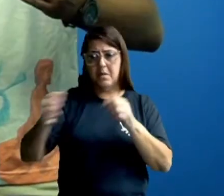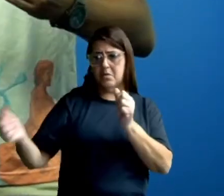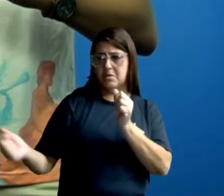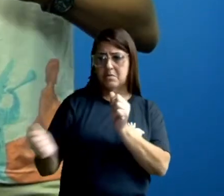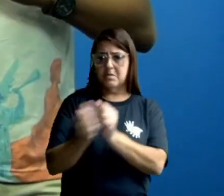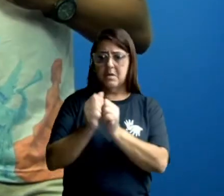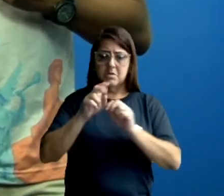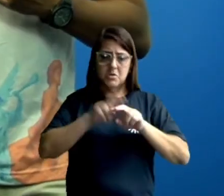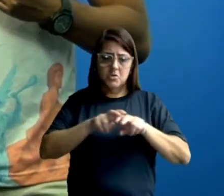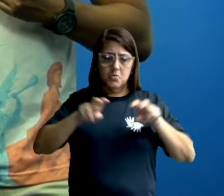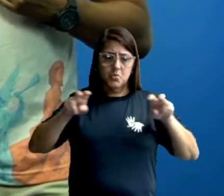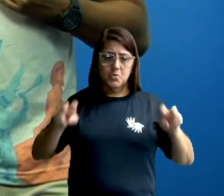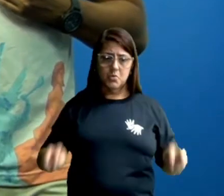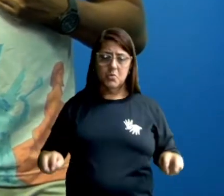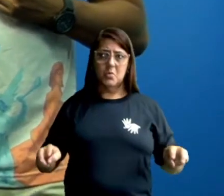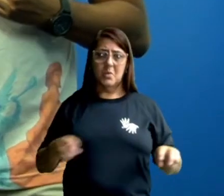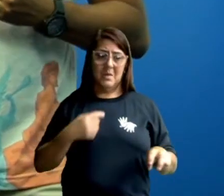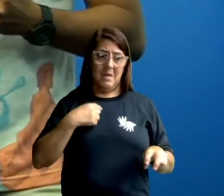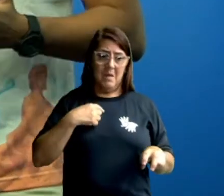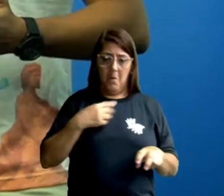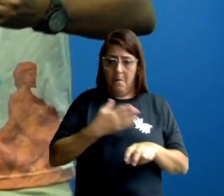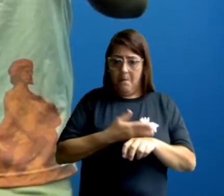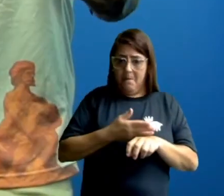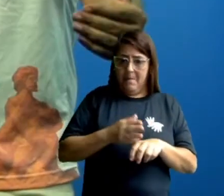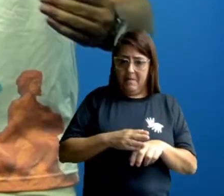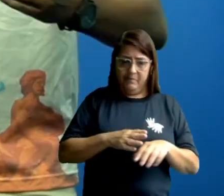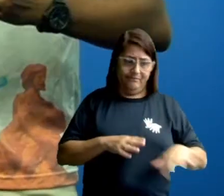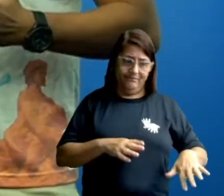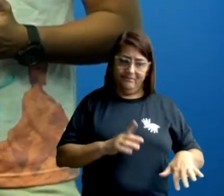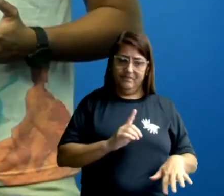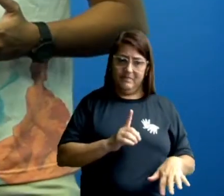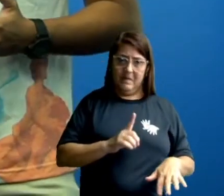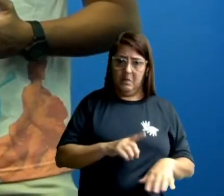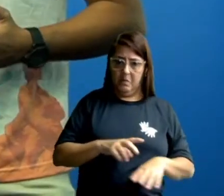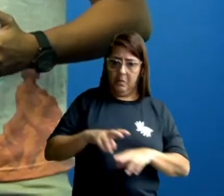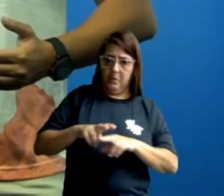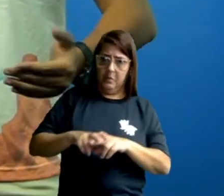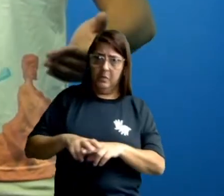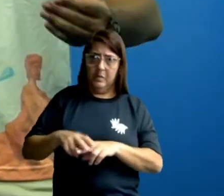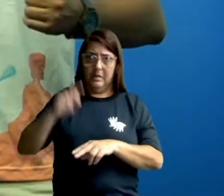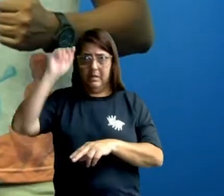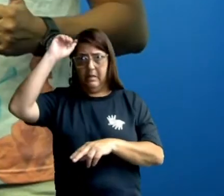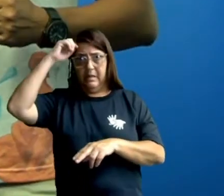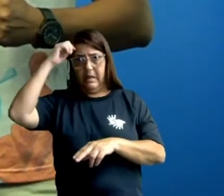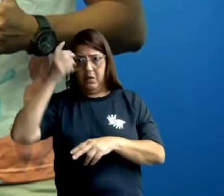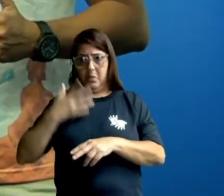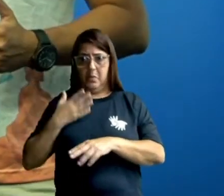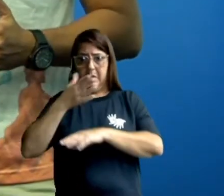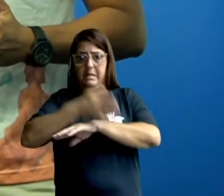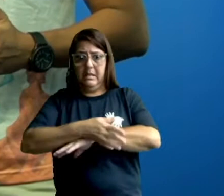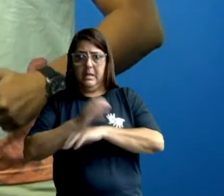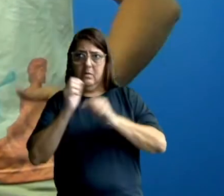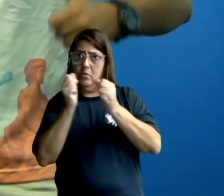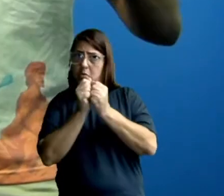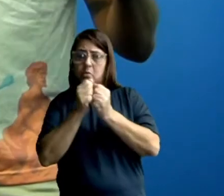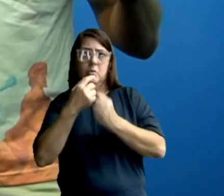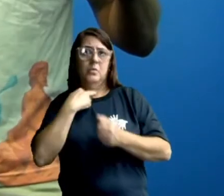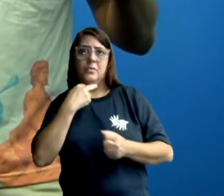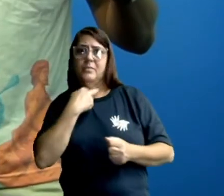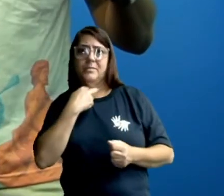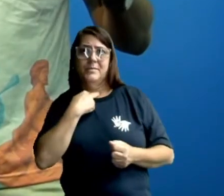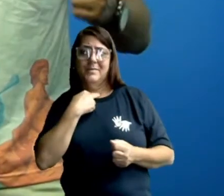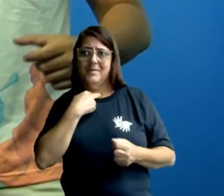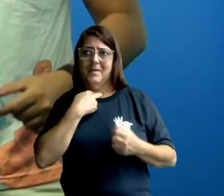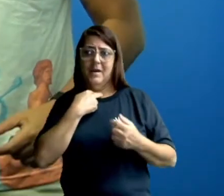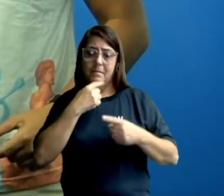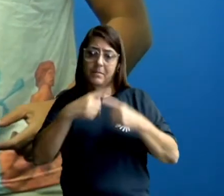juntos. Os ônibus eram divididos, uma porta entrava um branco, outra porta entrava negros. e ele estava mais preocupado com a situação do